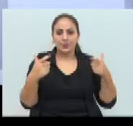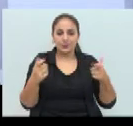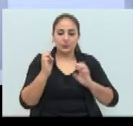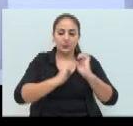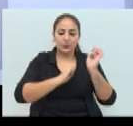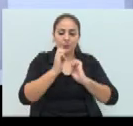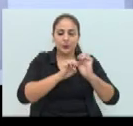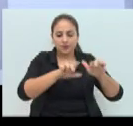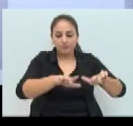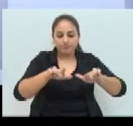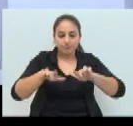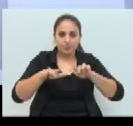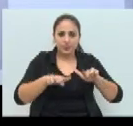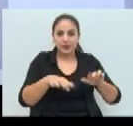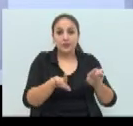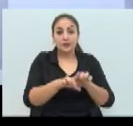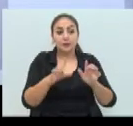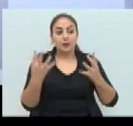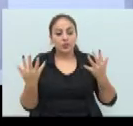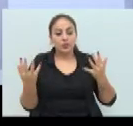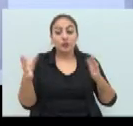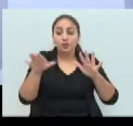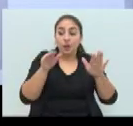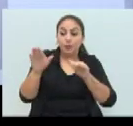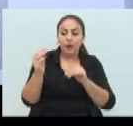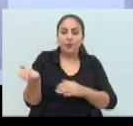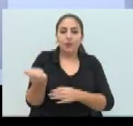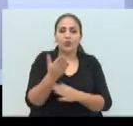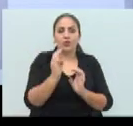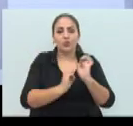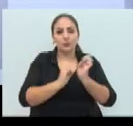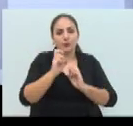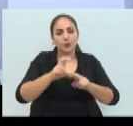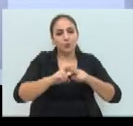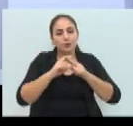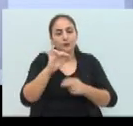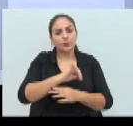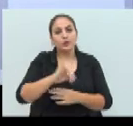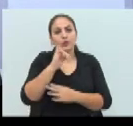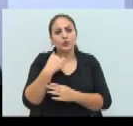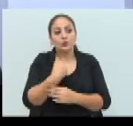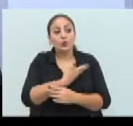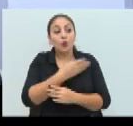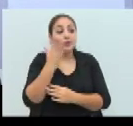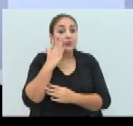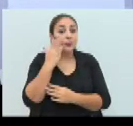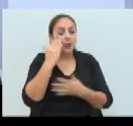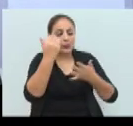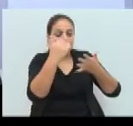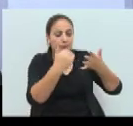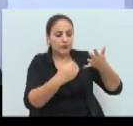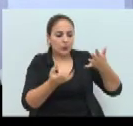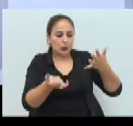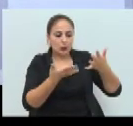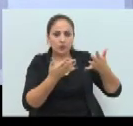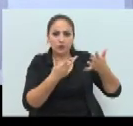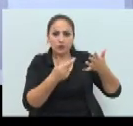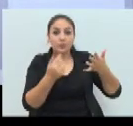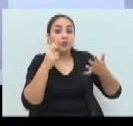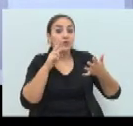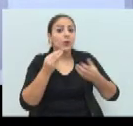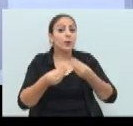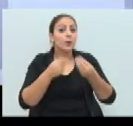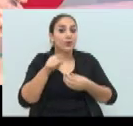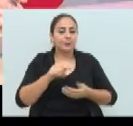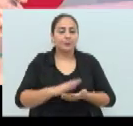ampliação de empresas locais e a atração de novas empresas. Mas para isso é importante a gente ter um raio-x atualizado de